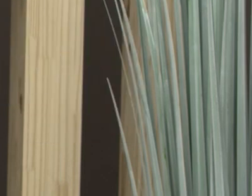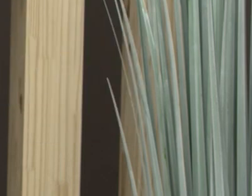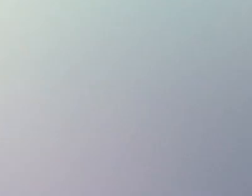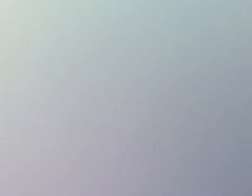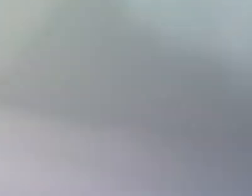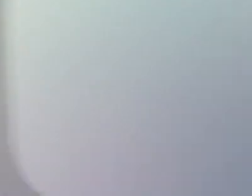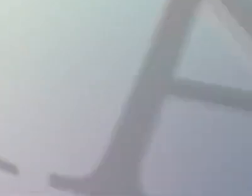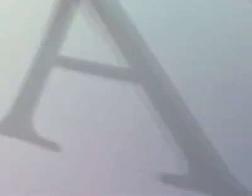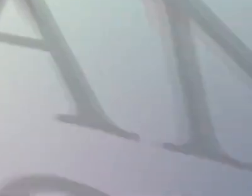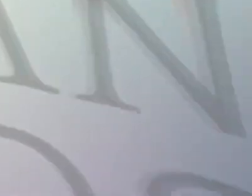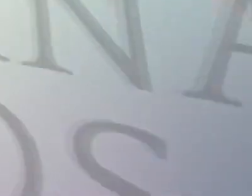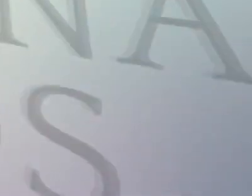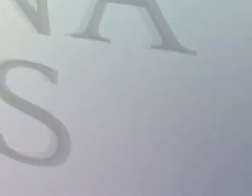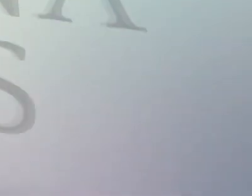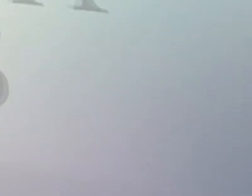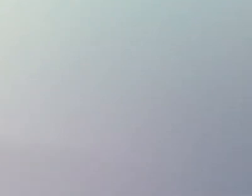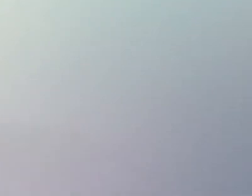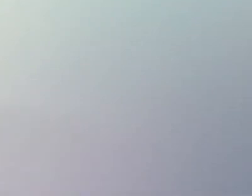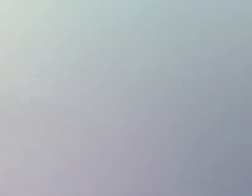notificações.